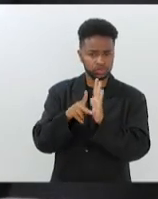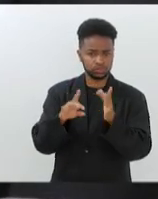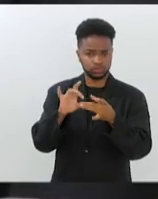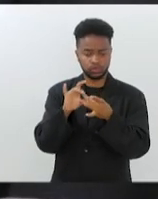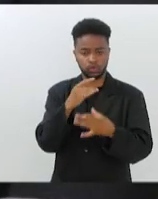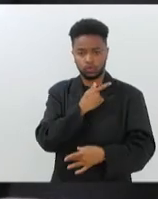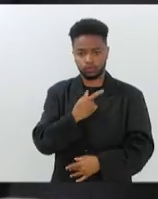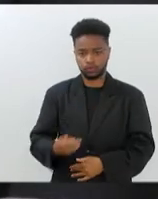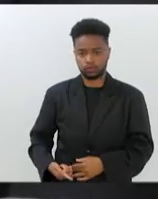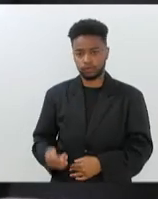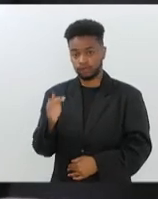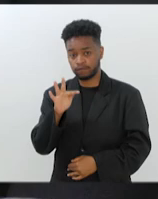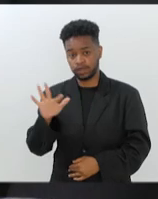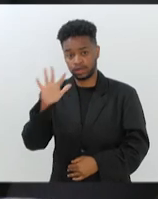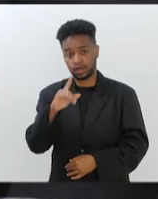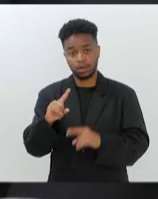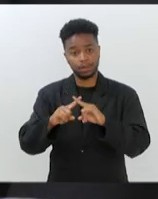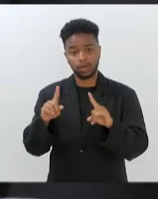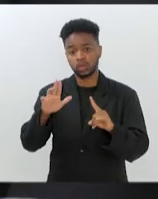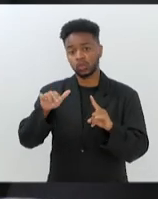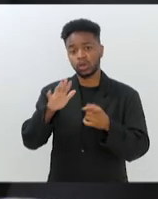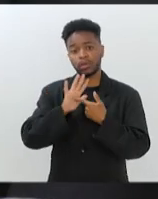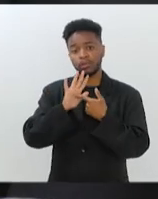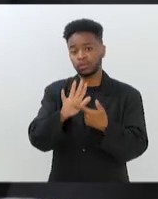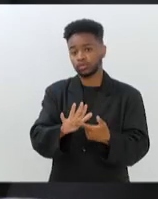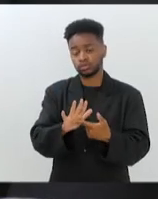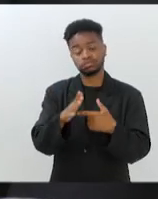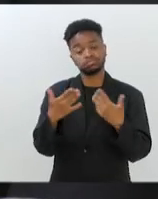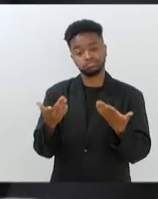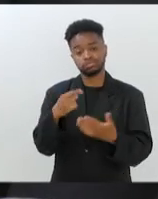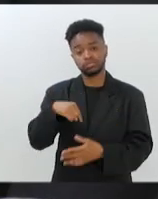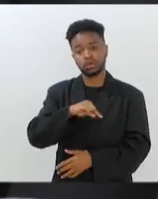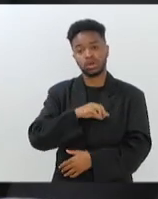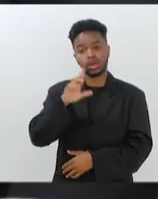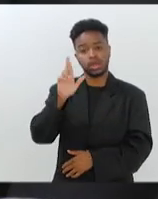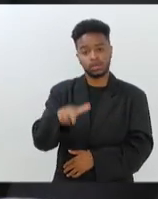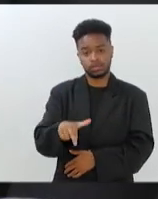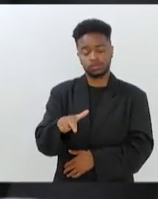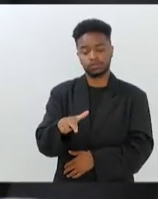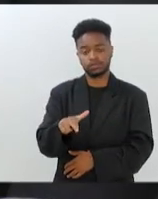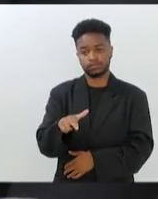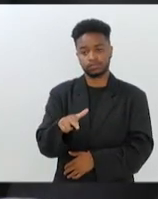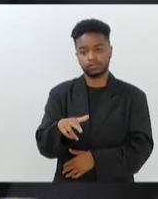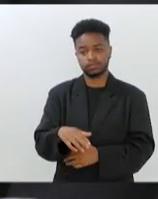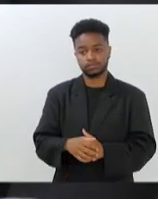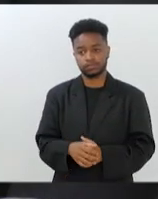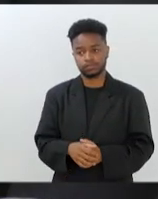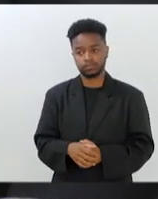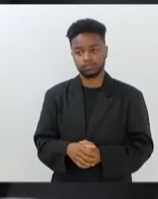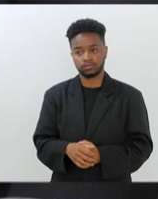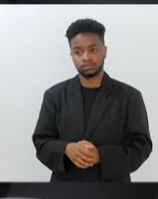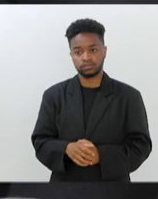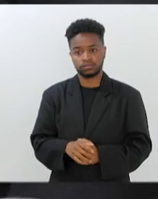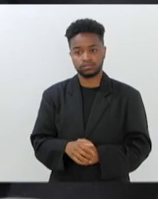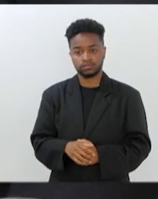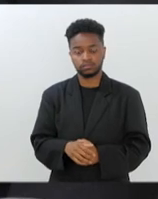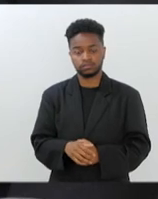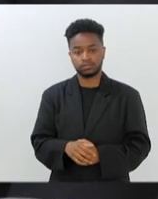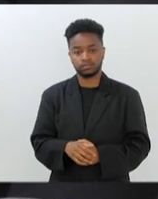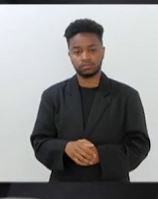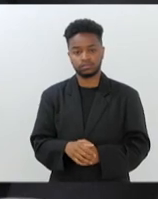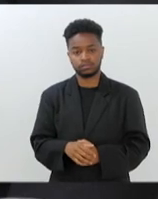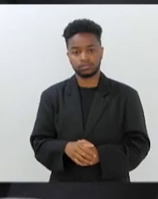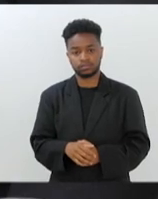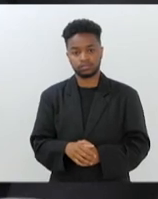federal e eles nunca prestaram conta e aí negamos o o o aporte